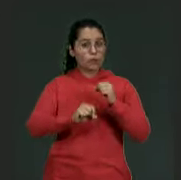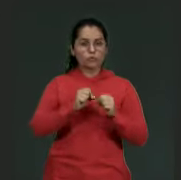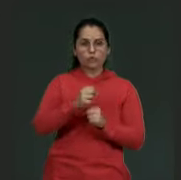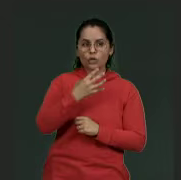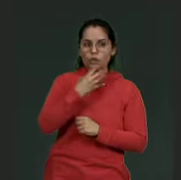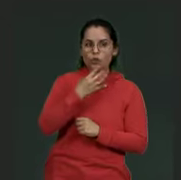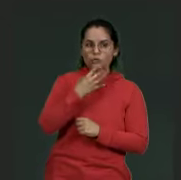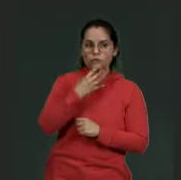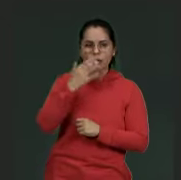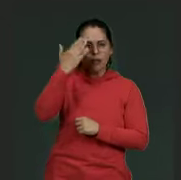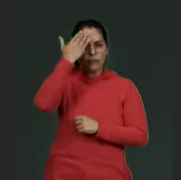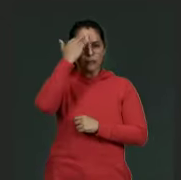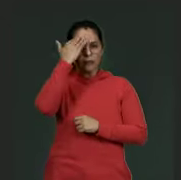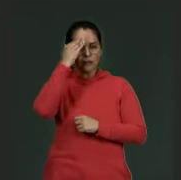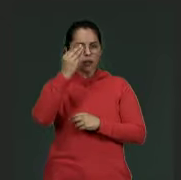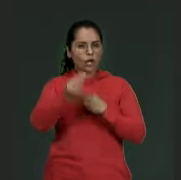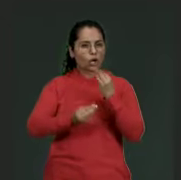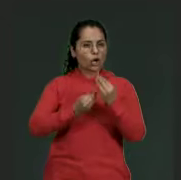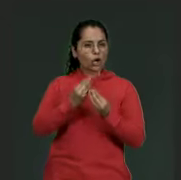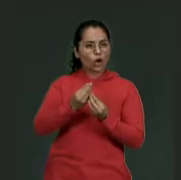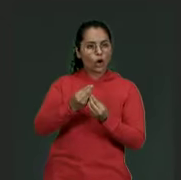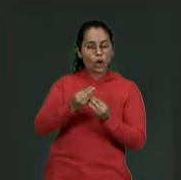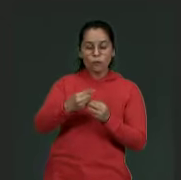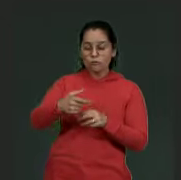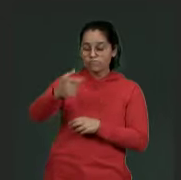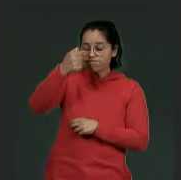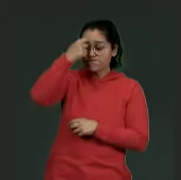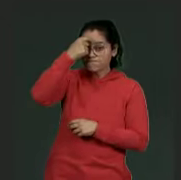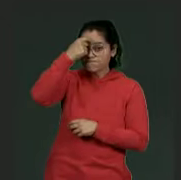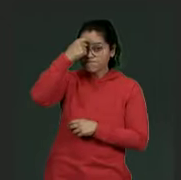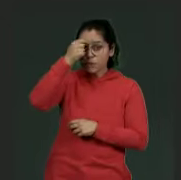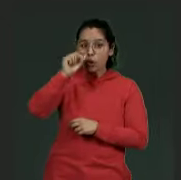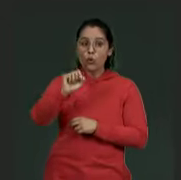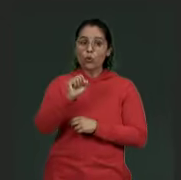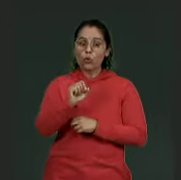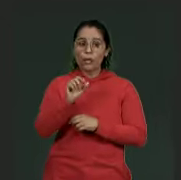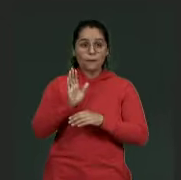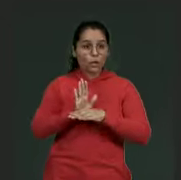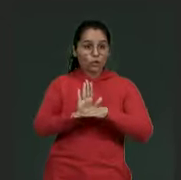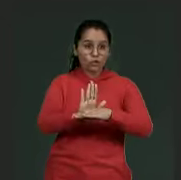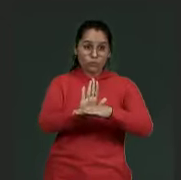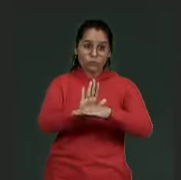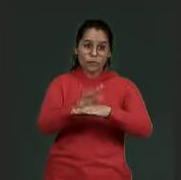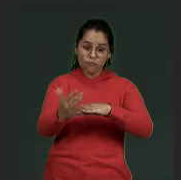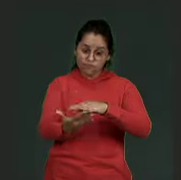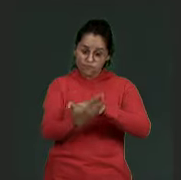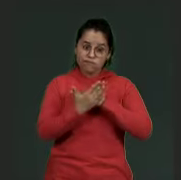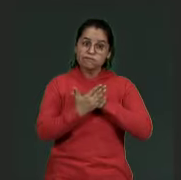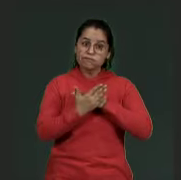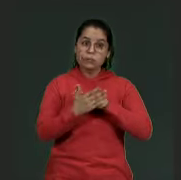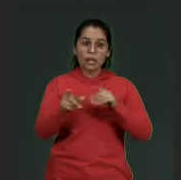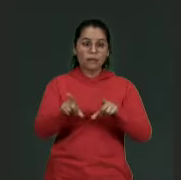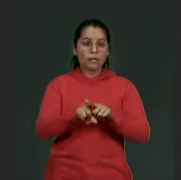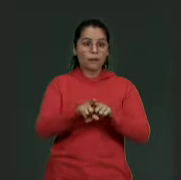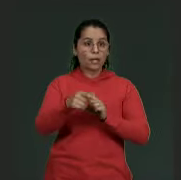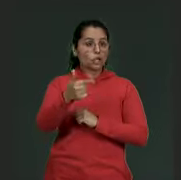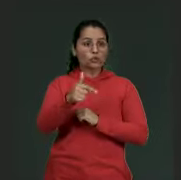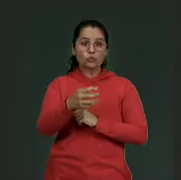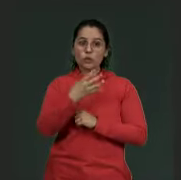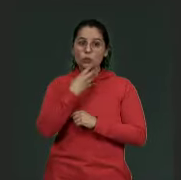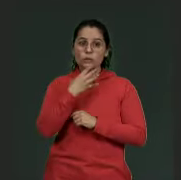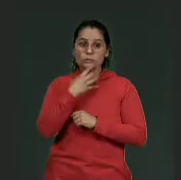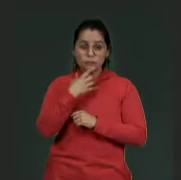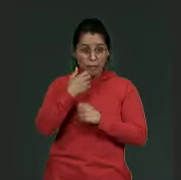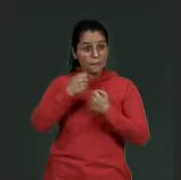conhecer, compreender, nos conscientizarmos para ajudar nós mesmos e as pessoas que não têm esse